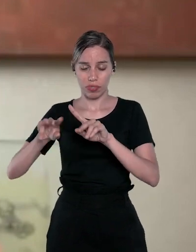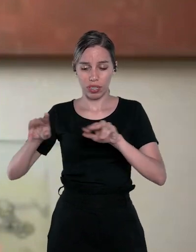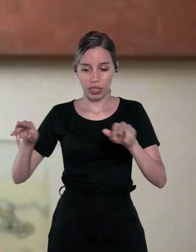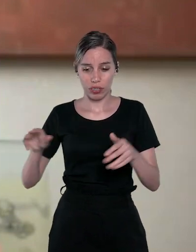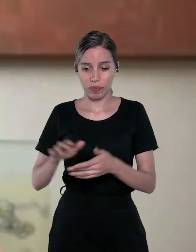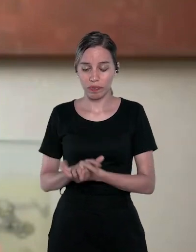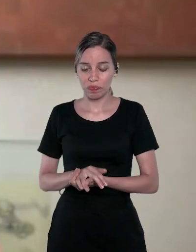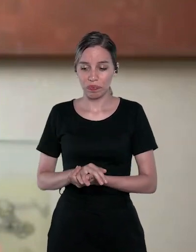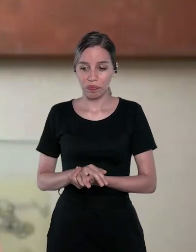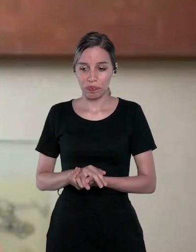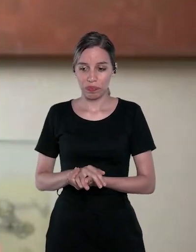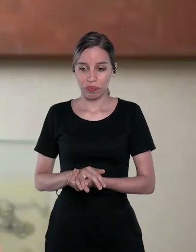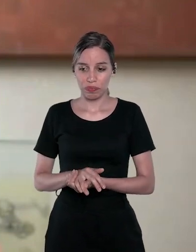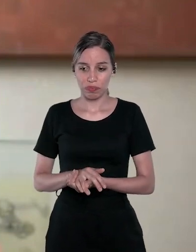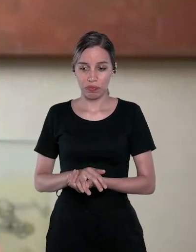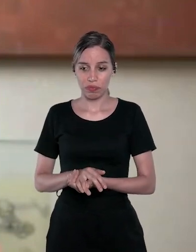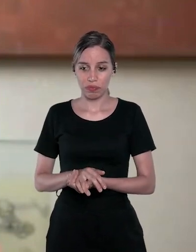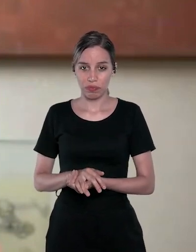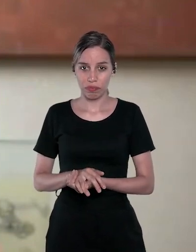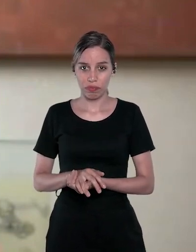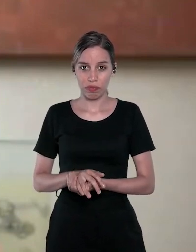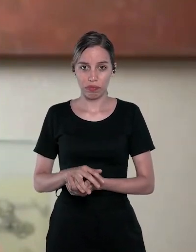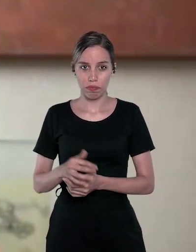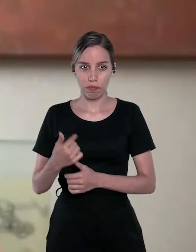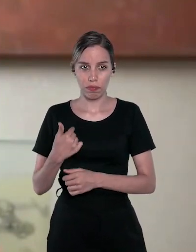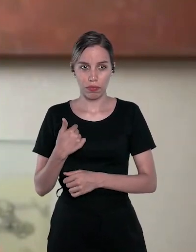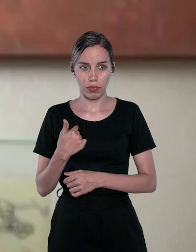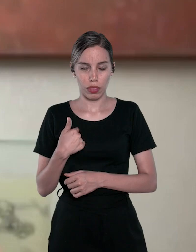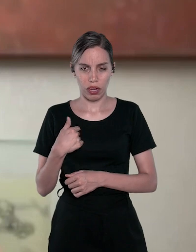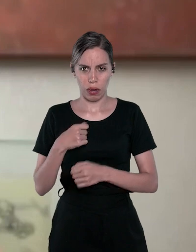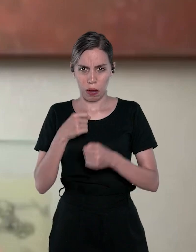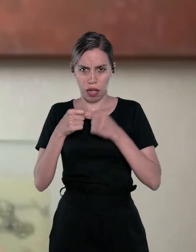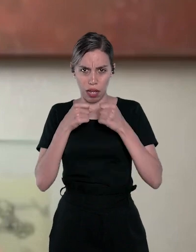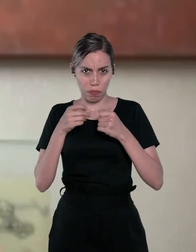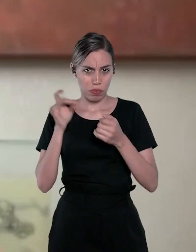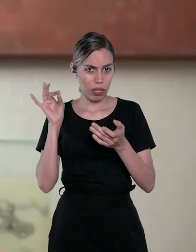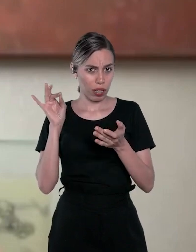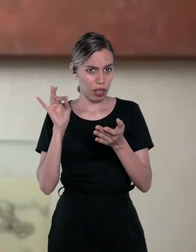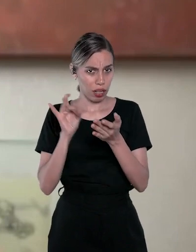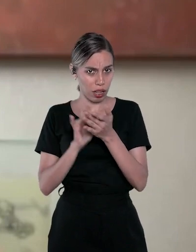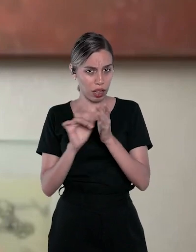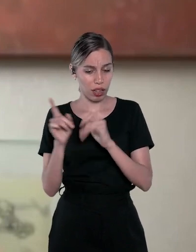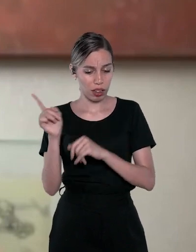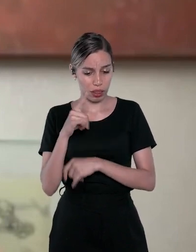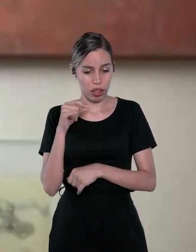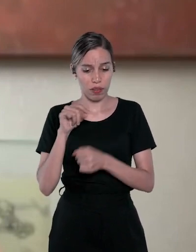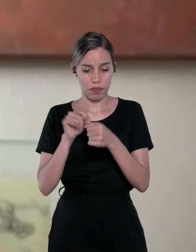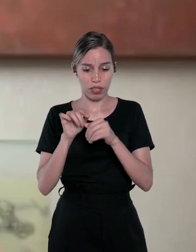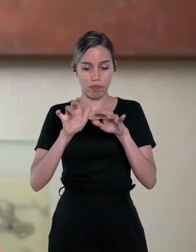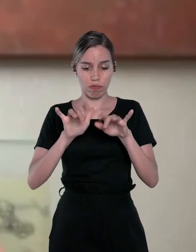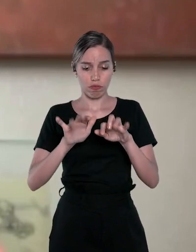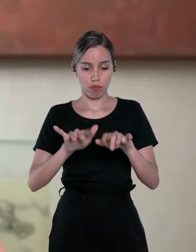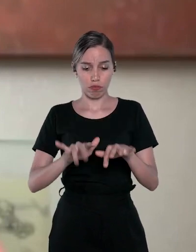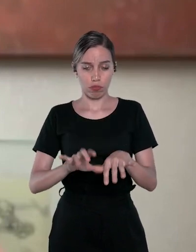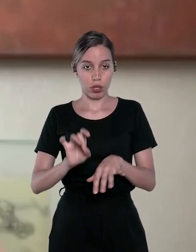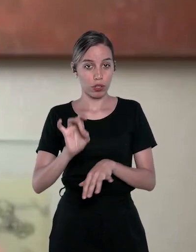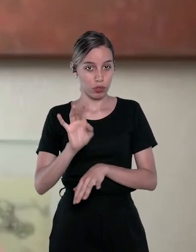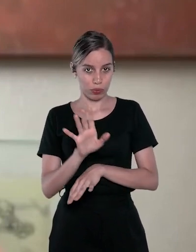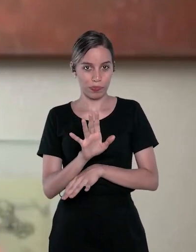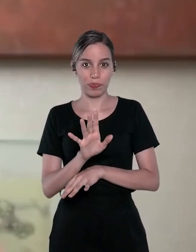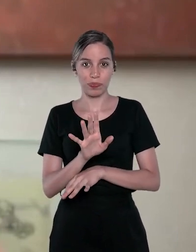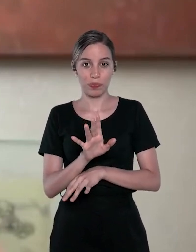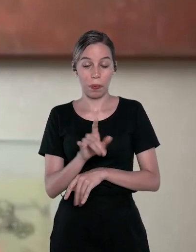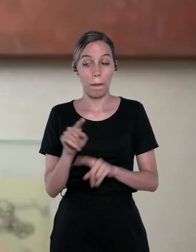E eu selecionei, bom, eu não era um repórter no jornal, eu era um redator,